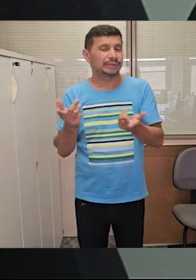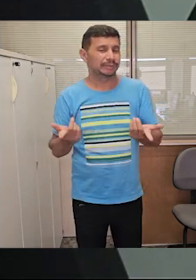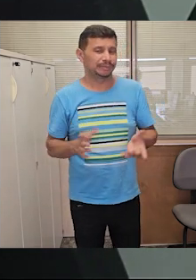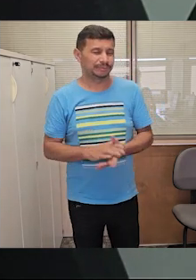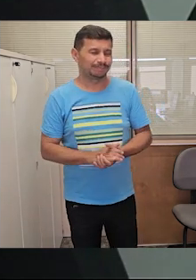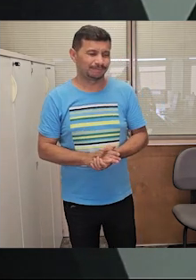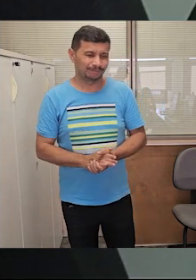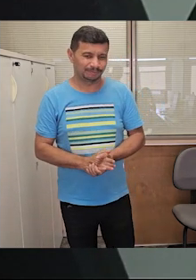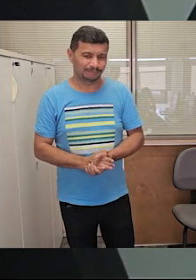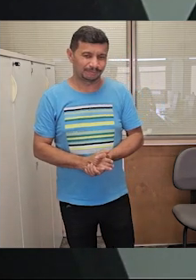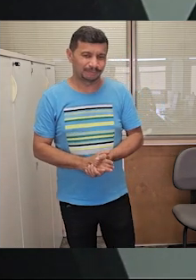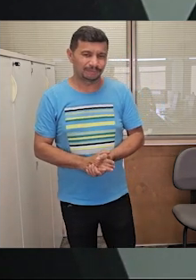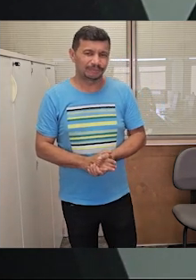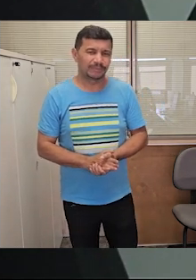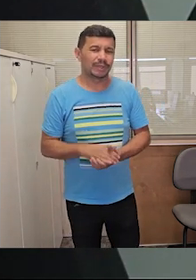né?